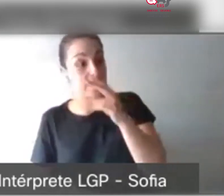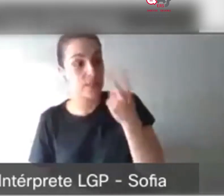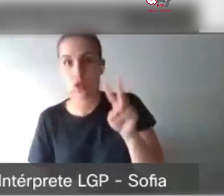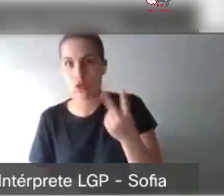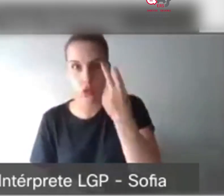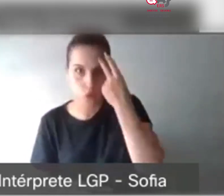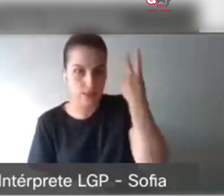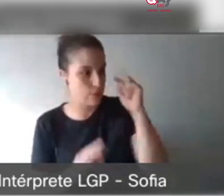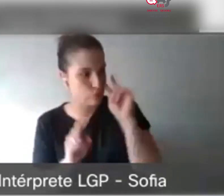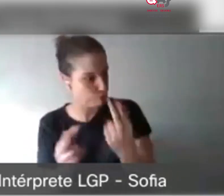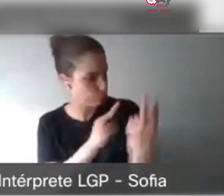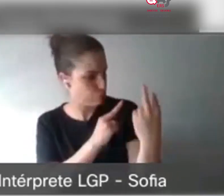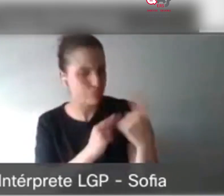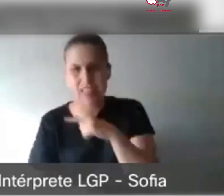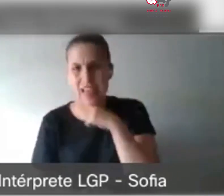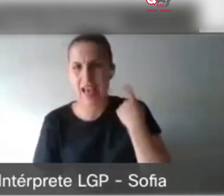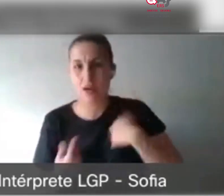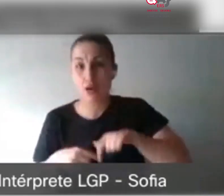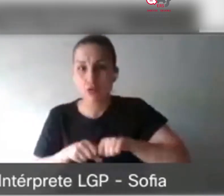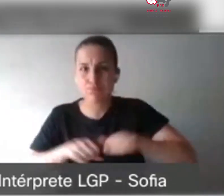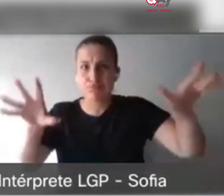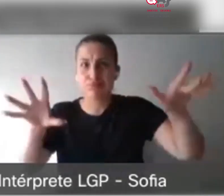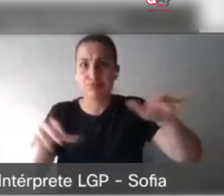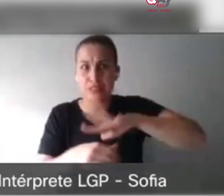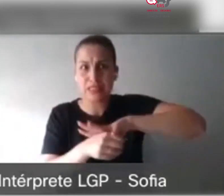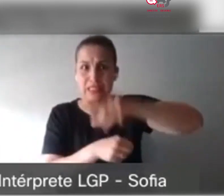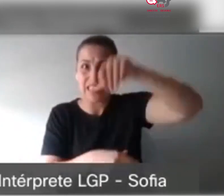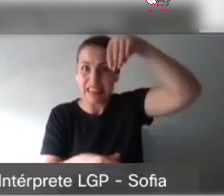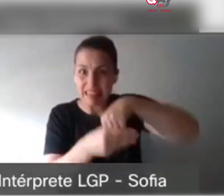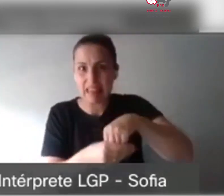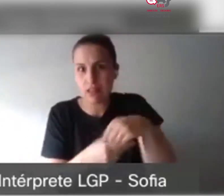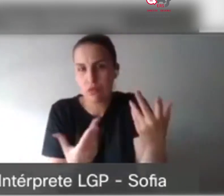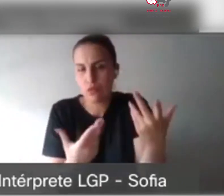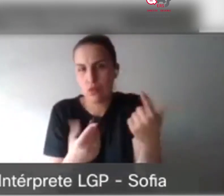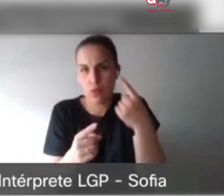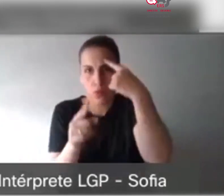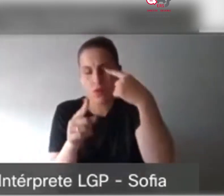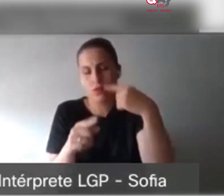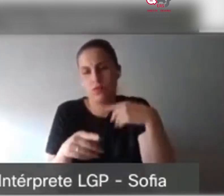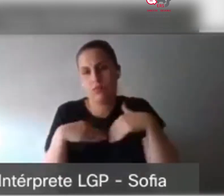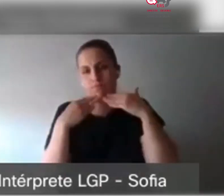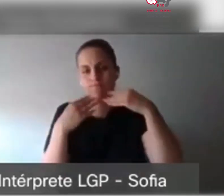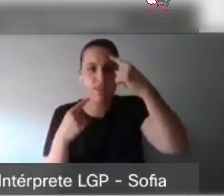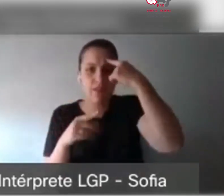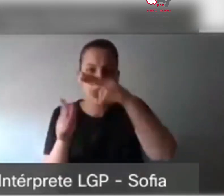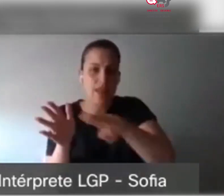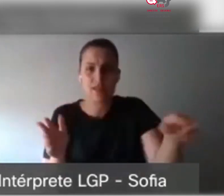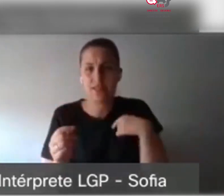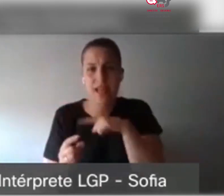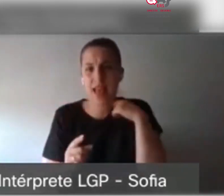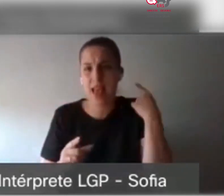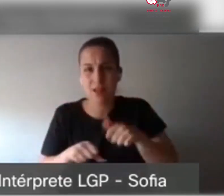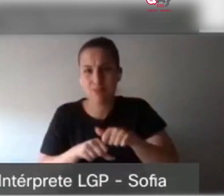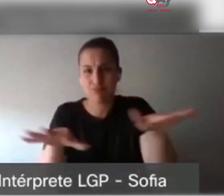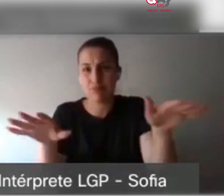raríssimos os casos em que nós tivemos surtos de Covid-19 dentro das enfermarias. E, portanto, claramente a abordagem foi